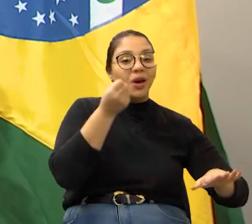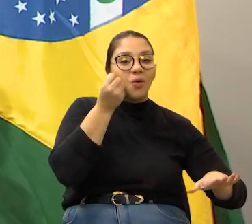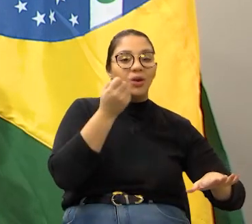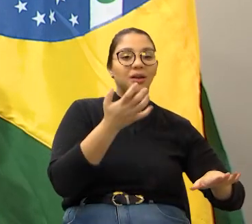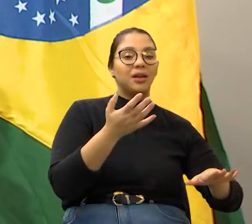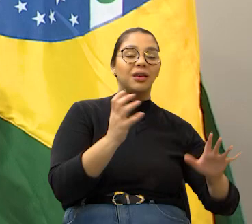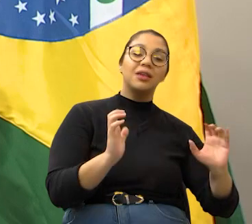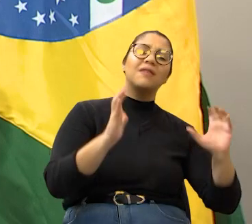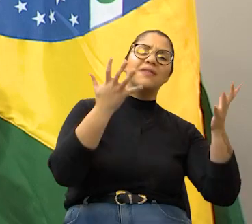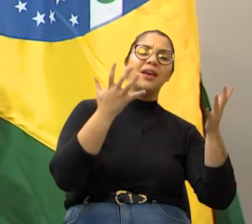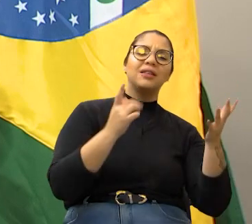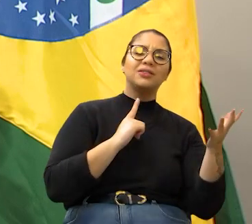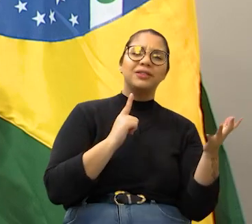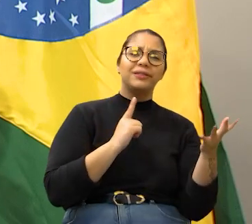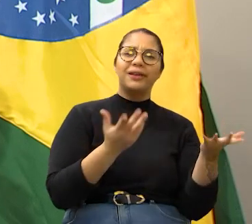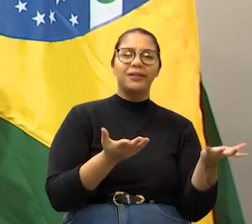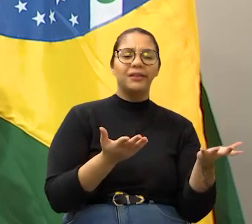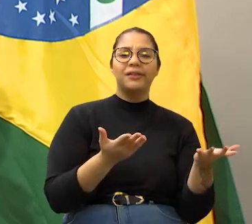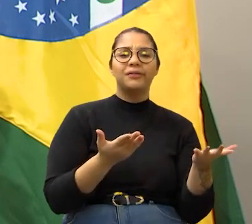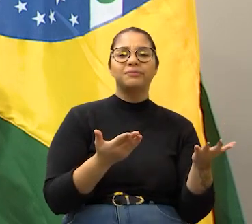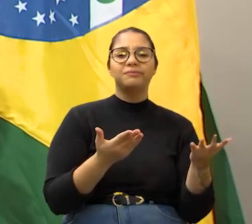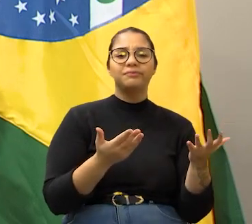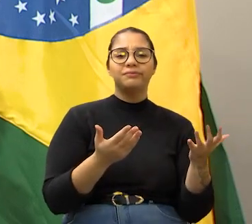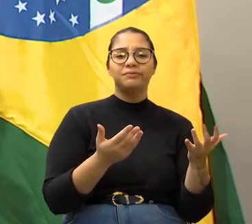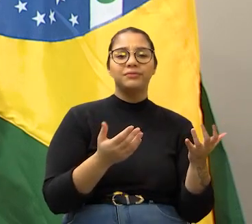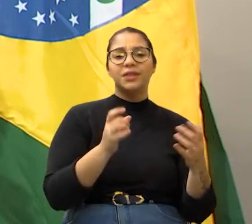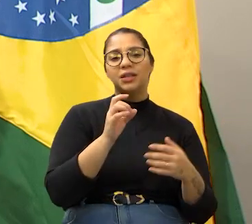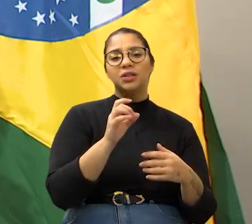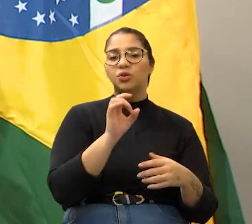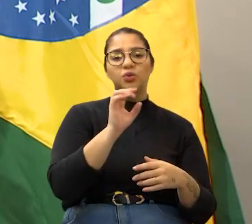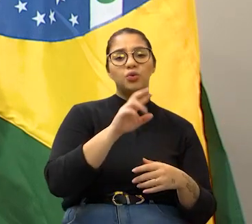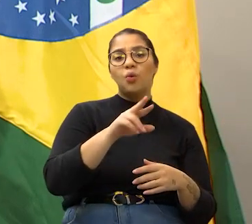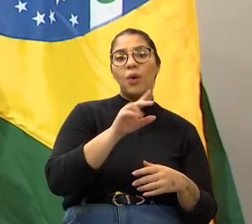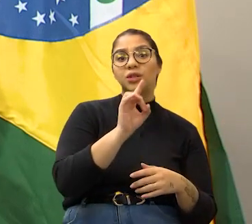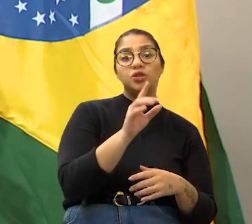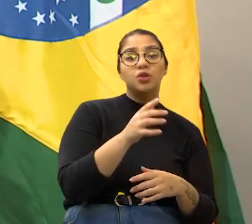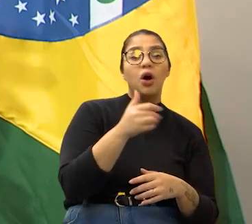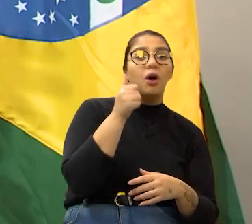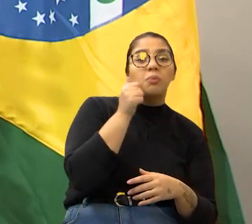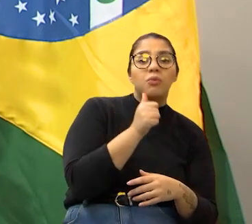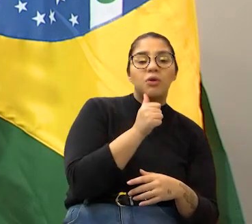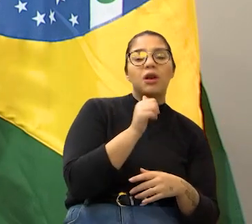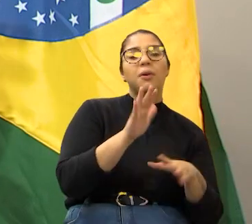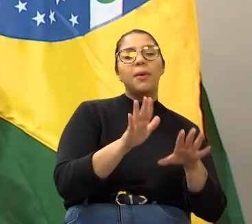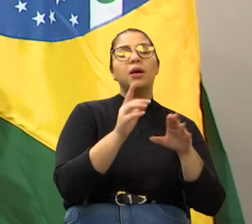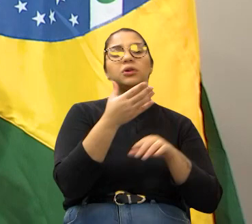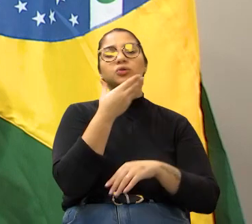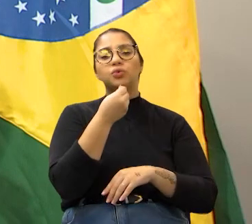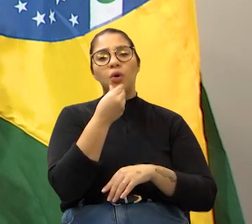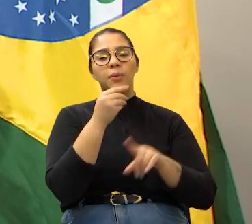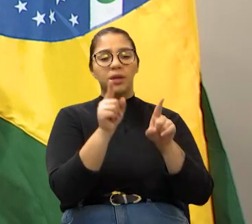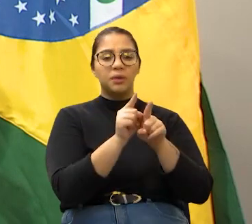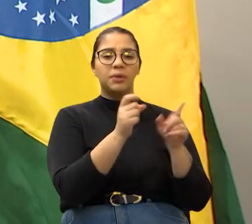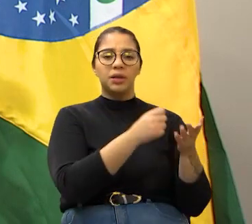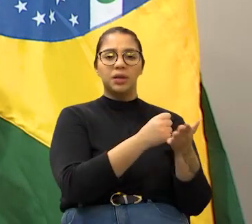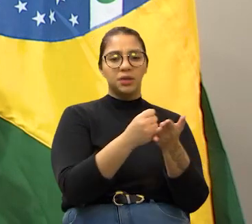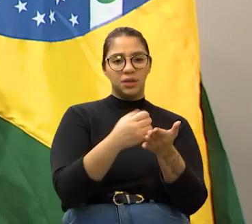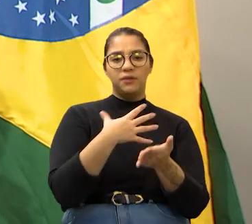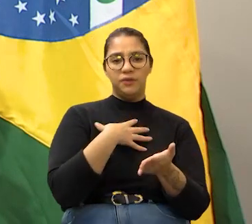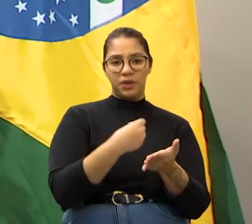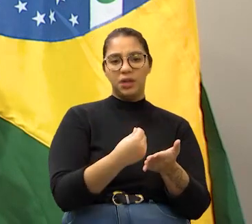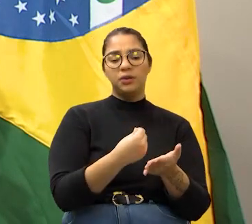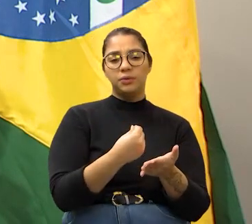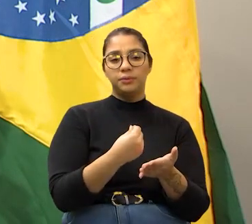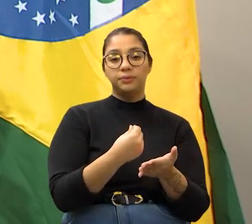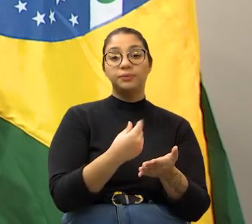acolher essas crianças em eventos em que tenham participação não só feminina, né, porque os homens também podem vir